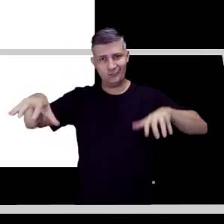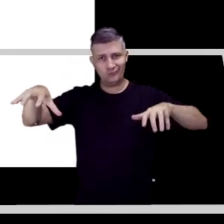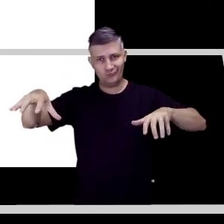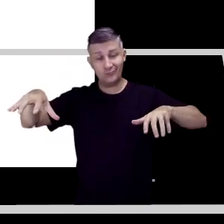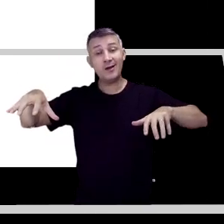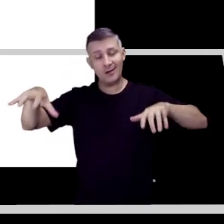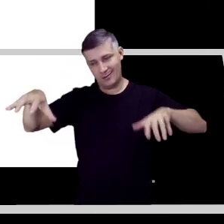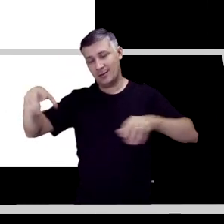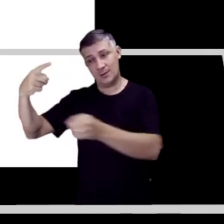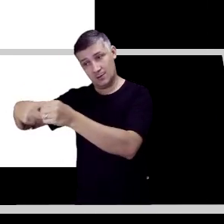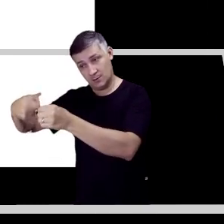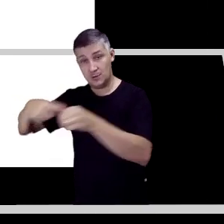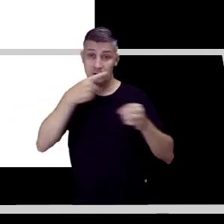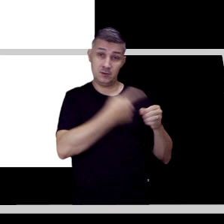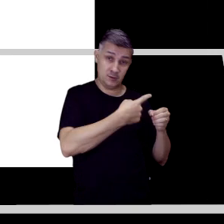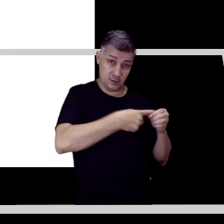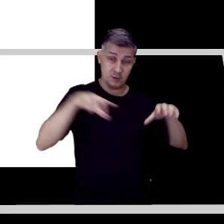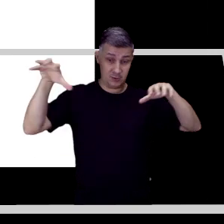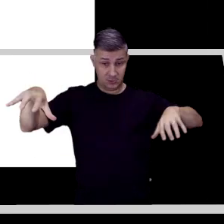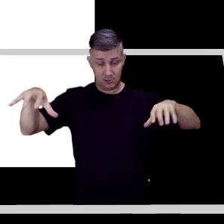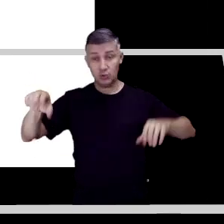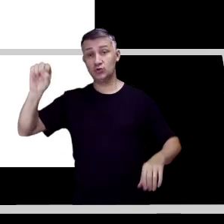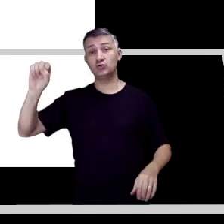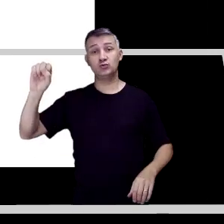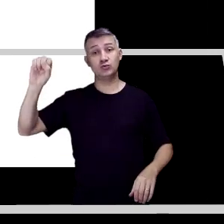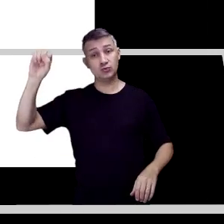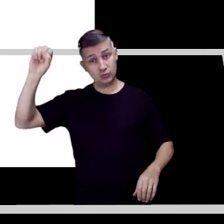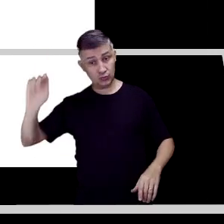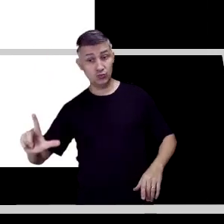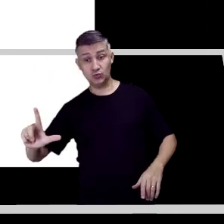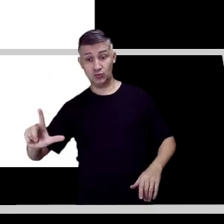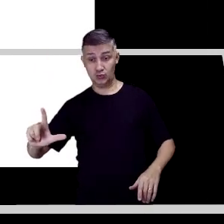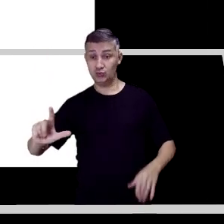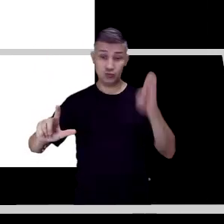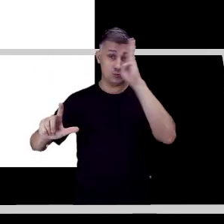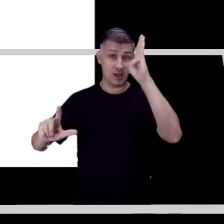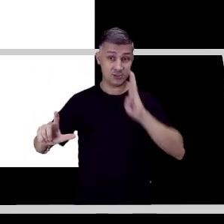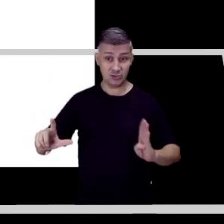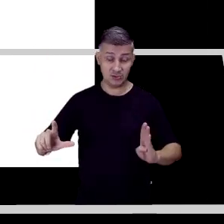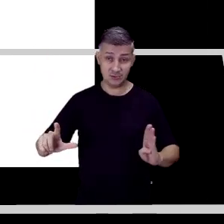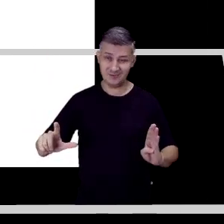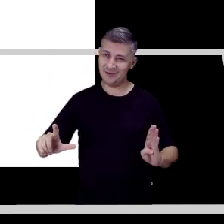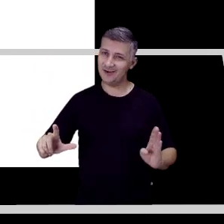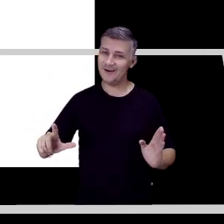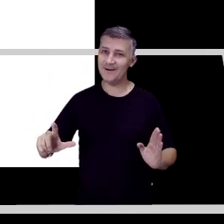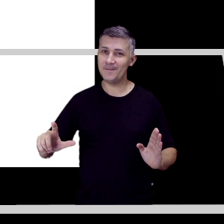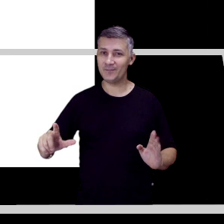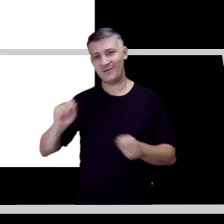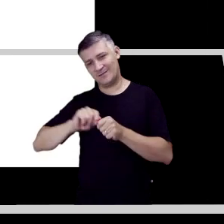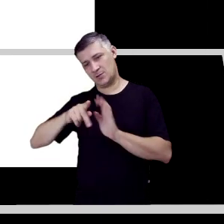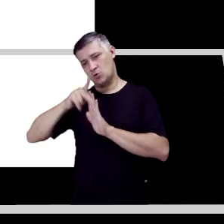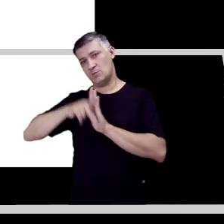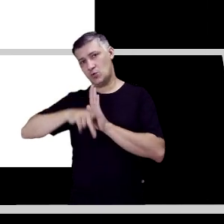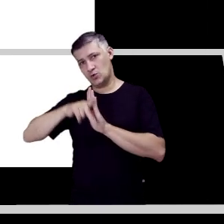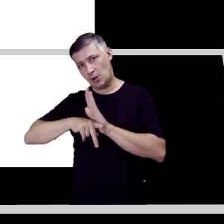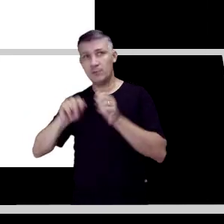cidades, das duas cidades, né, no sul do Brasil, ou no sul da Terra, no sul do continente